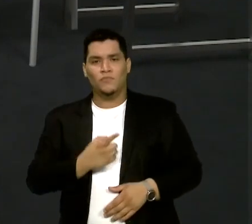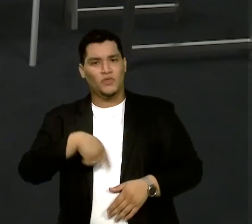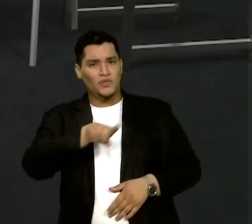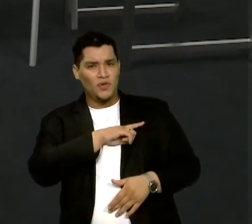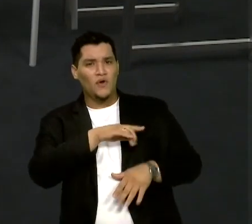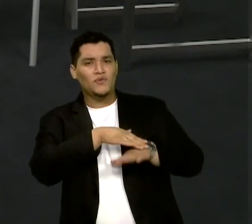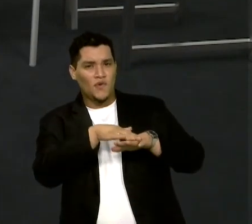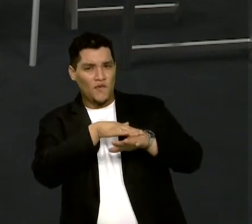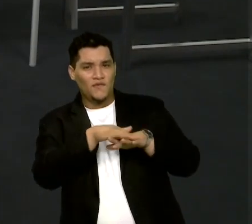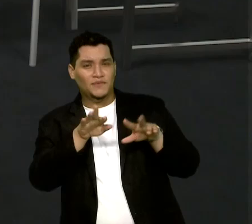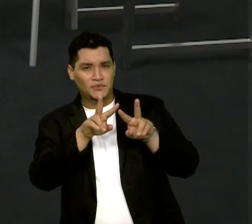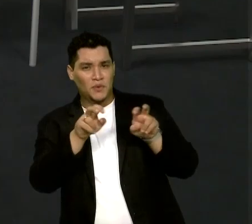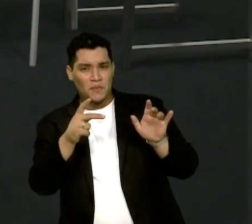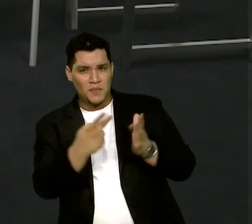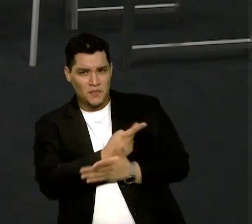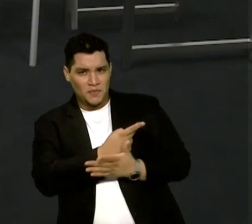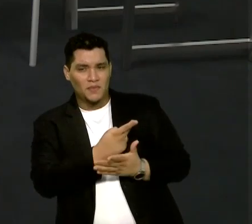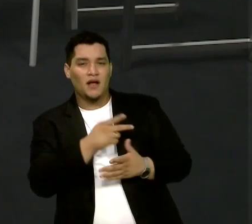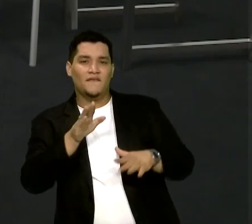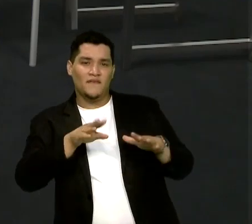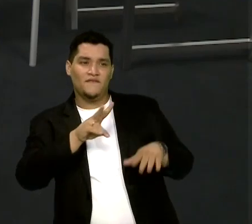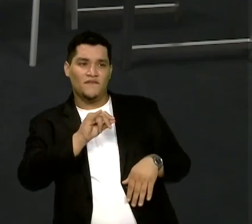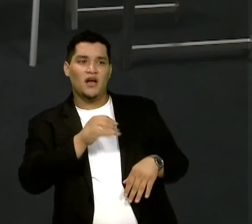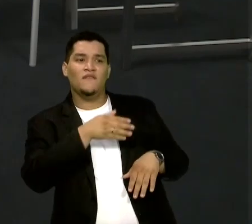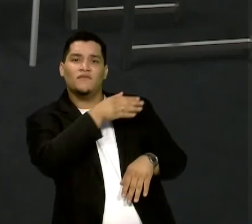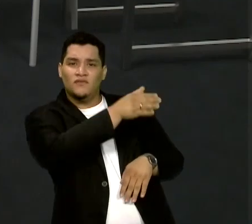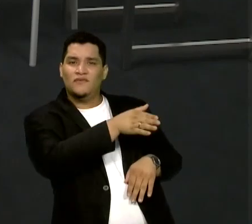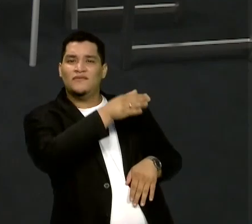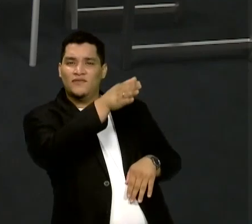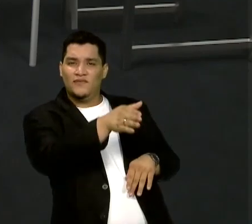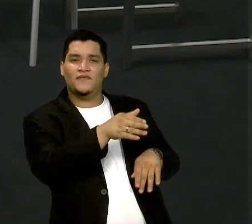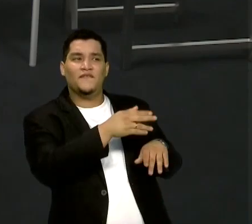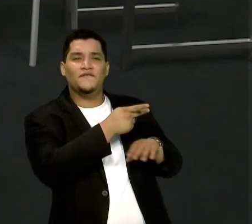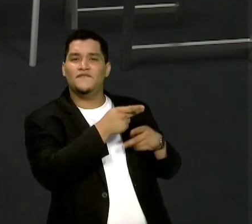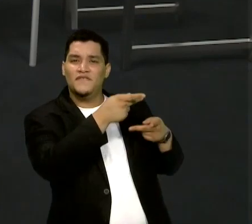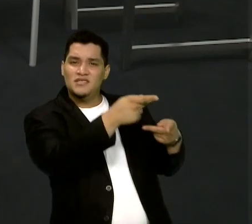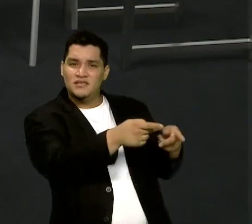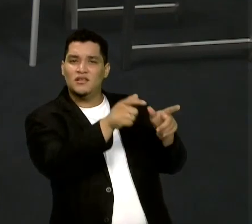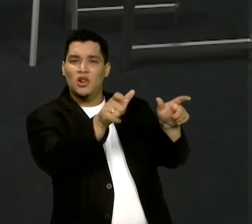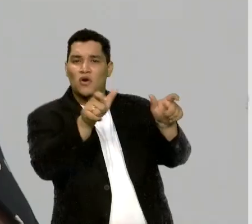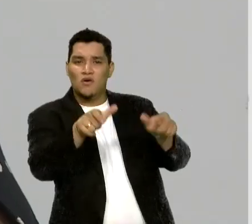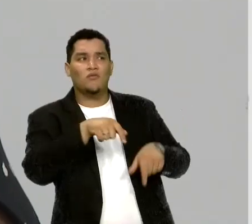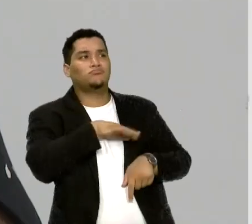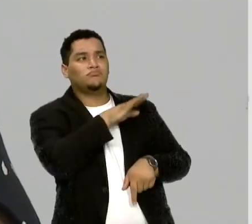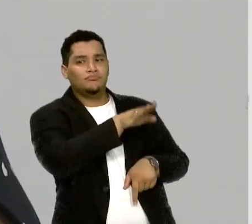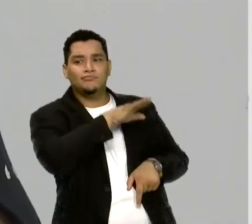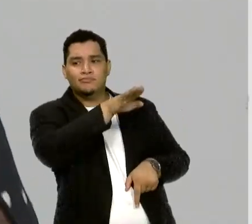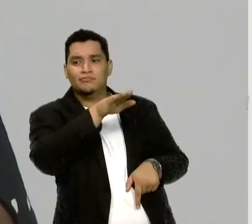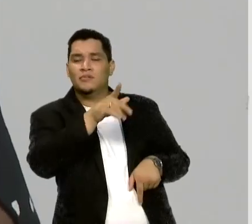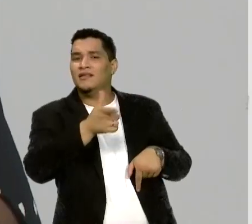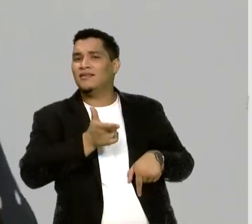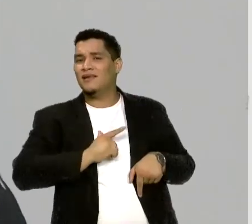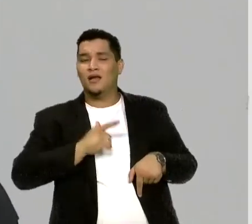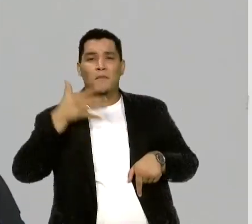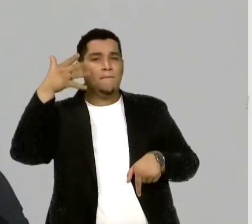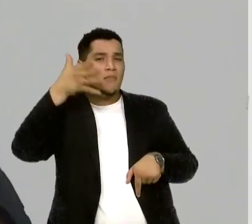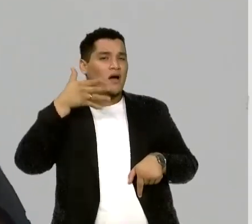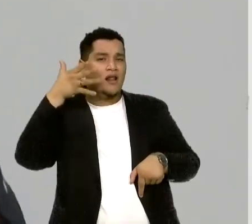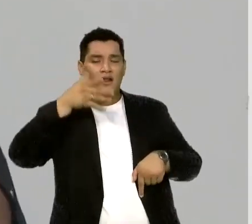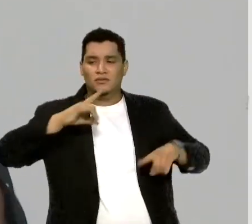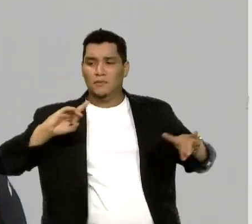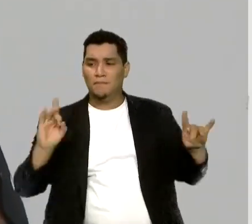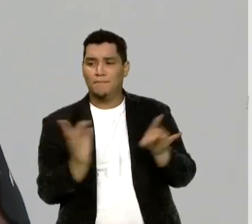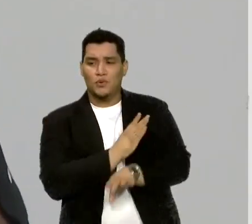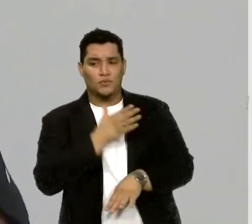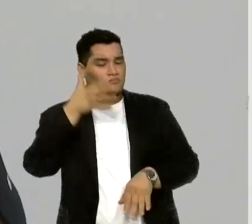quando você faz a visita? A gente sempre faz essa palestra com elas, sempre coloca, porque geralmente as mulheres